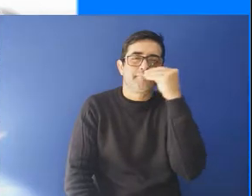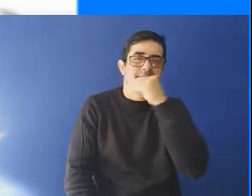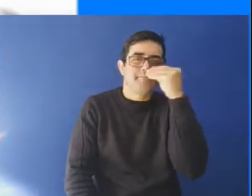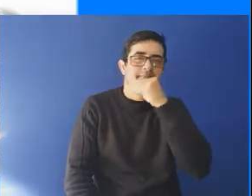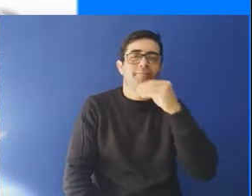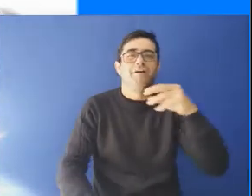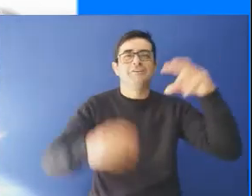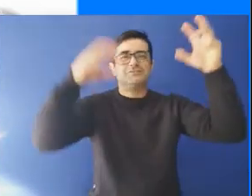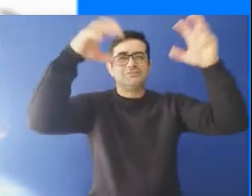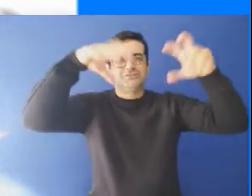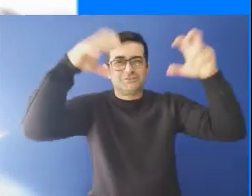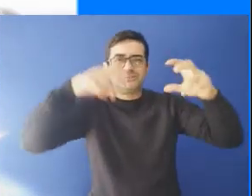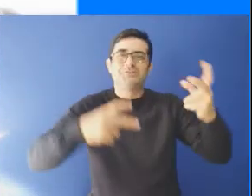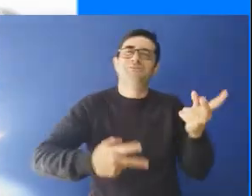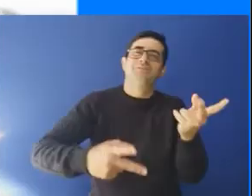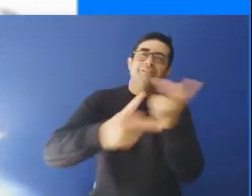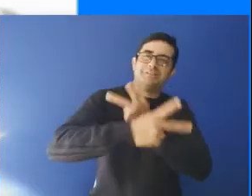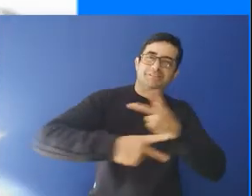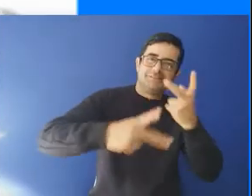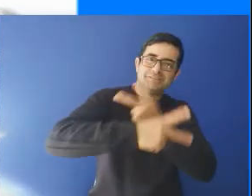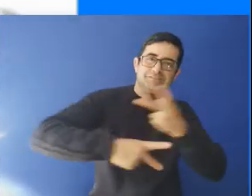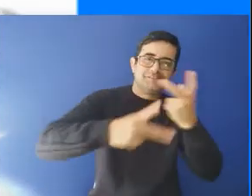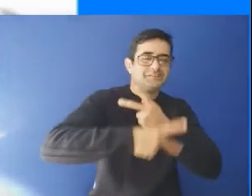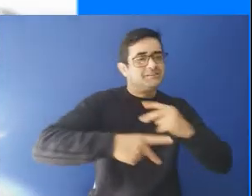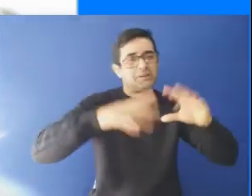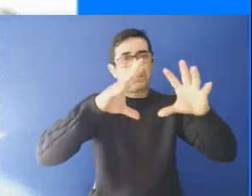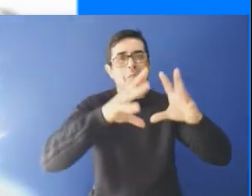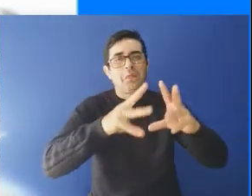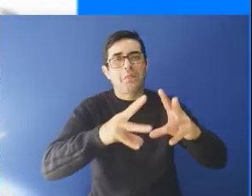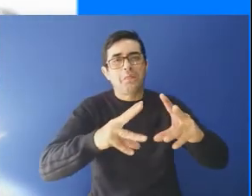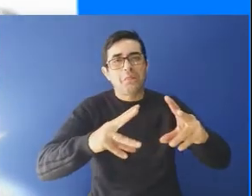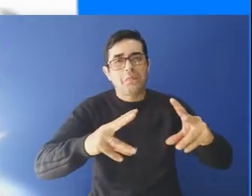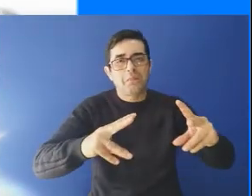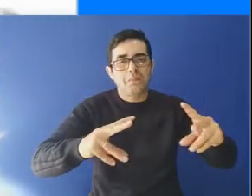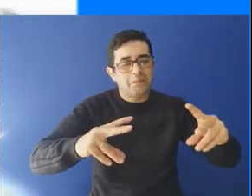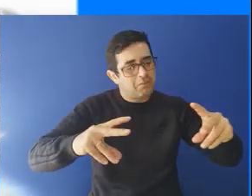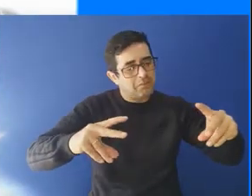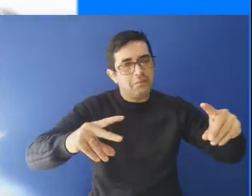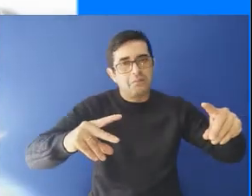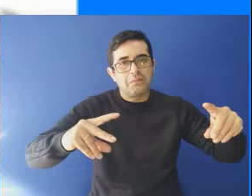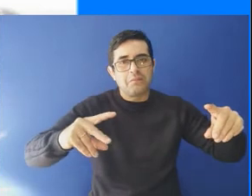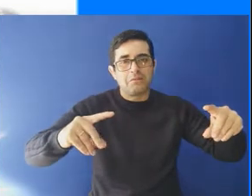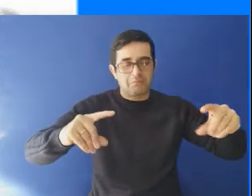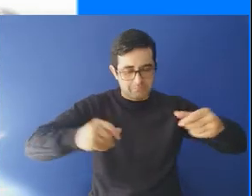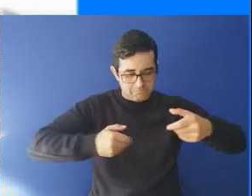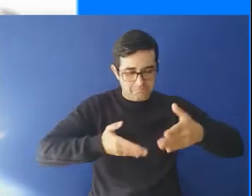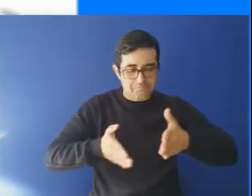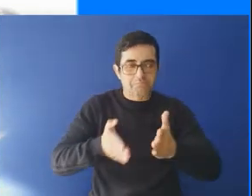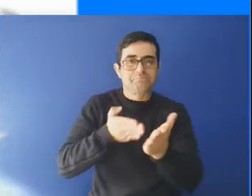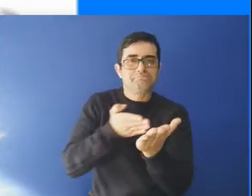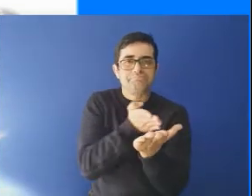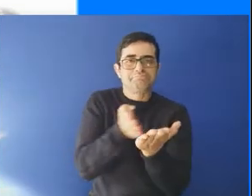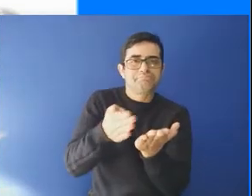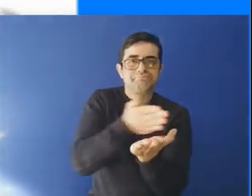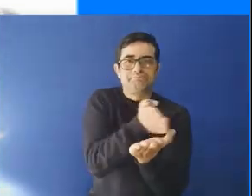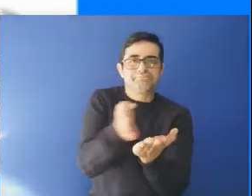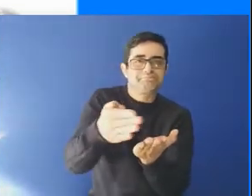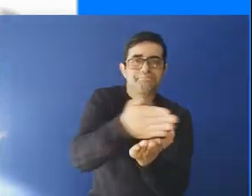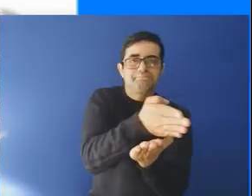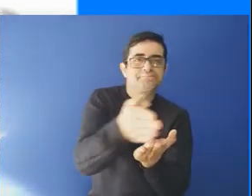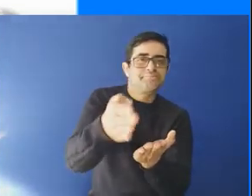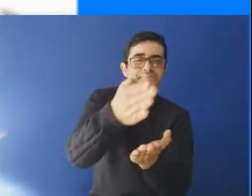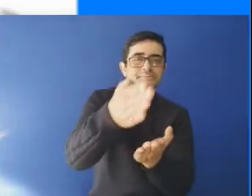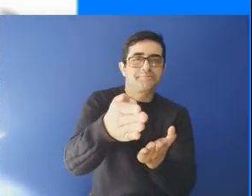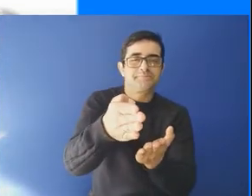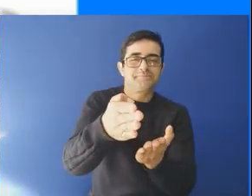solo, foi expondo esse solo às ações das intempéries, e se foi perdendo o solo, formando esses